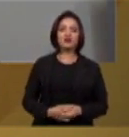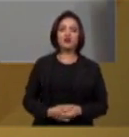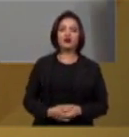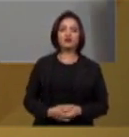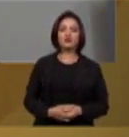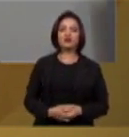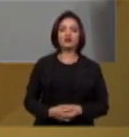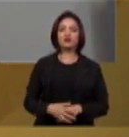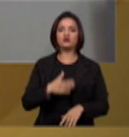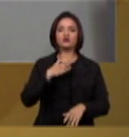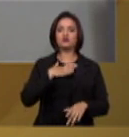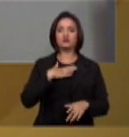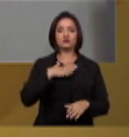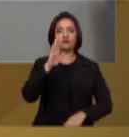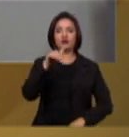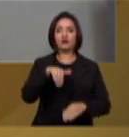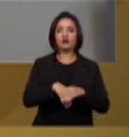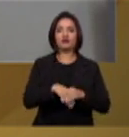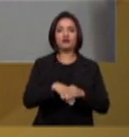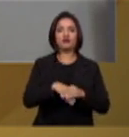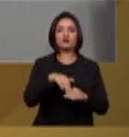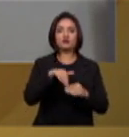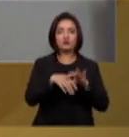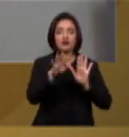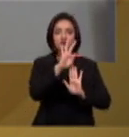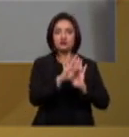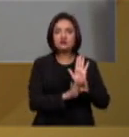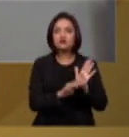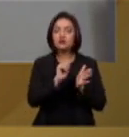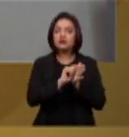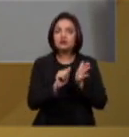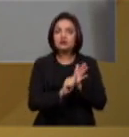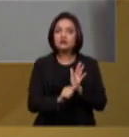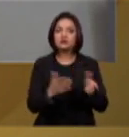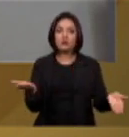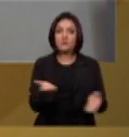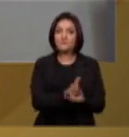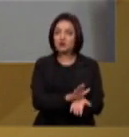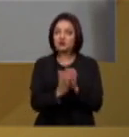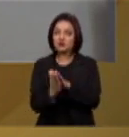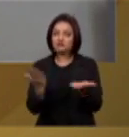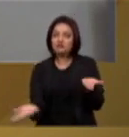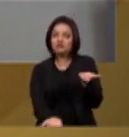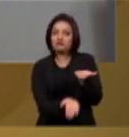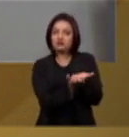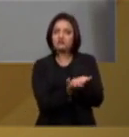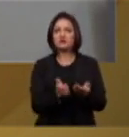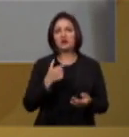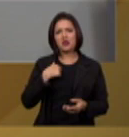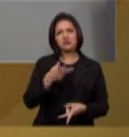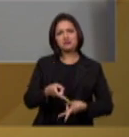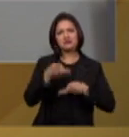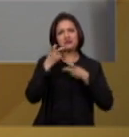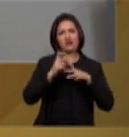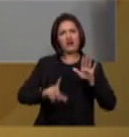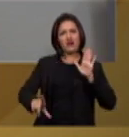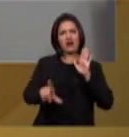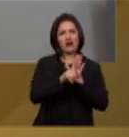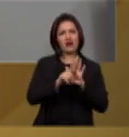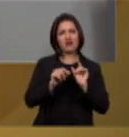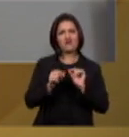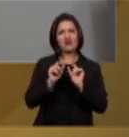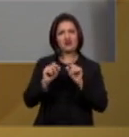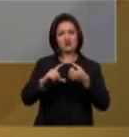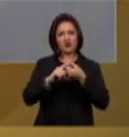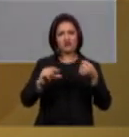fazer a juntada de voto por escrito, entendo que a lei teve o escopo de retroagir que